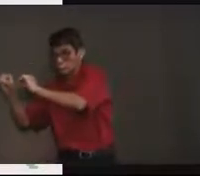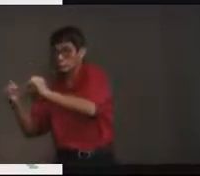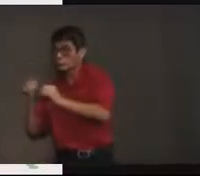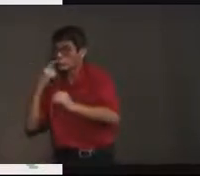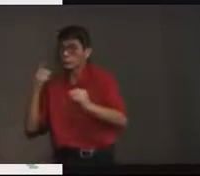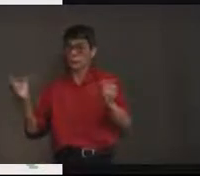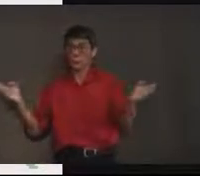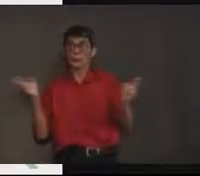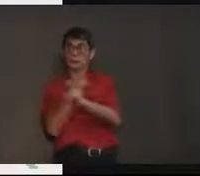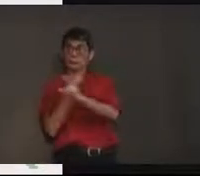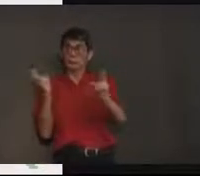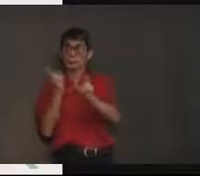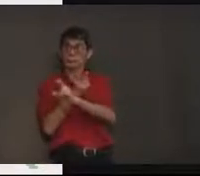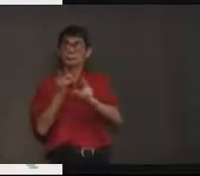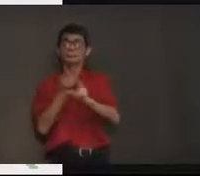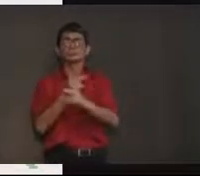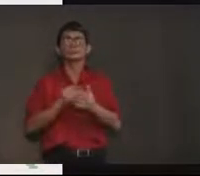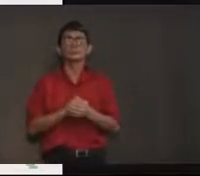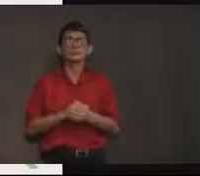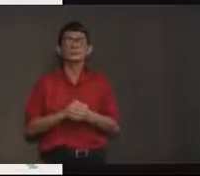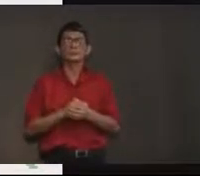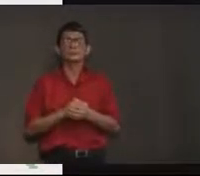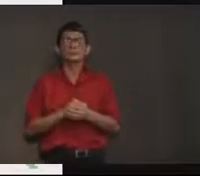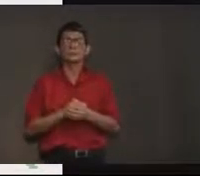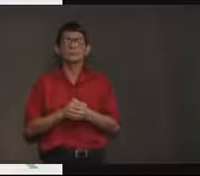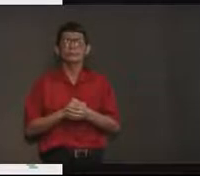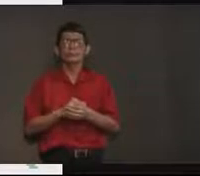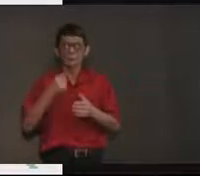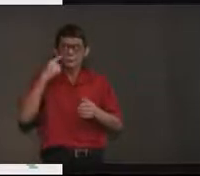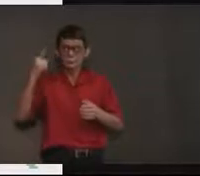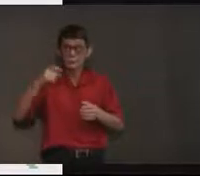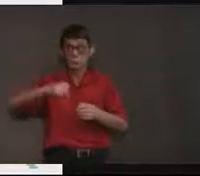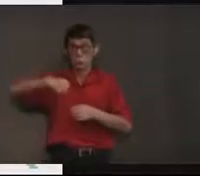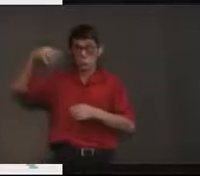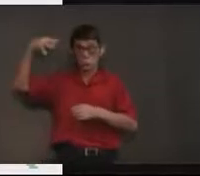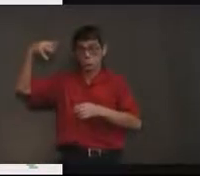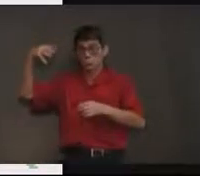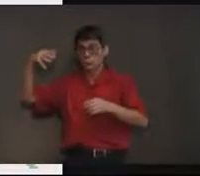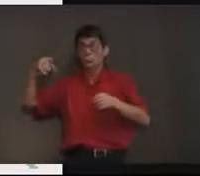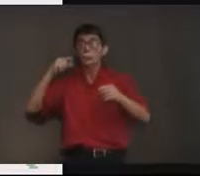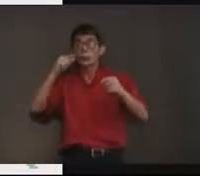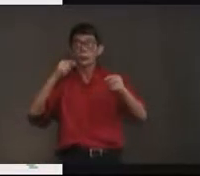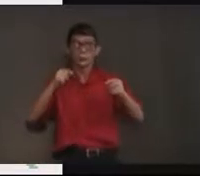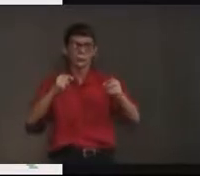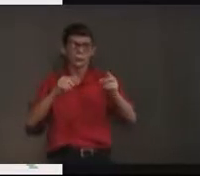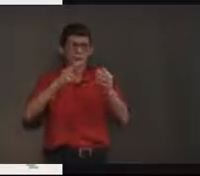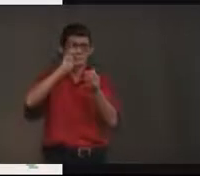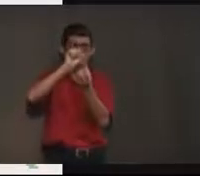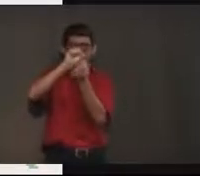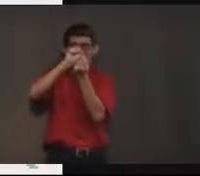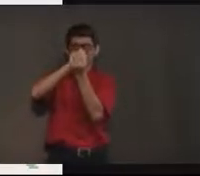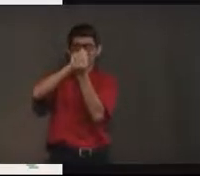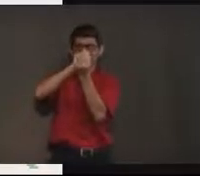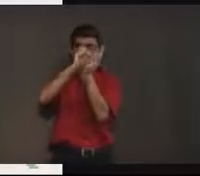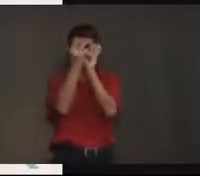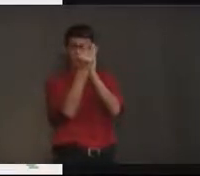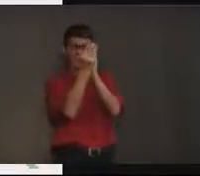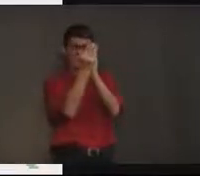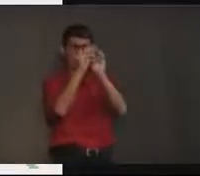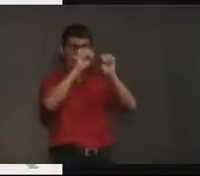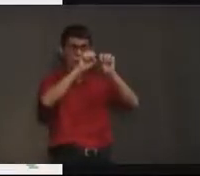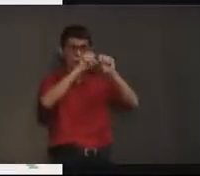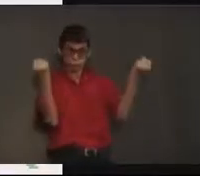bom mas de qualquer forma aquele feixe de luz que se quebra em dois na calcita ele é